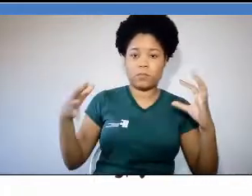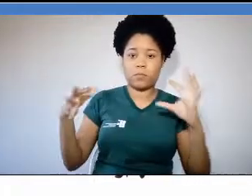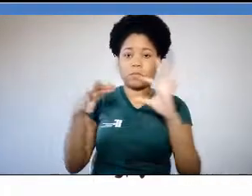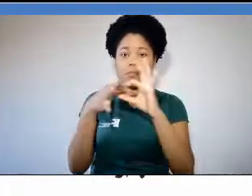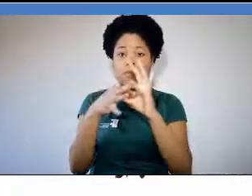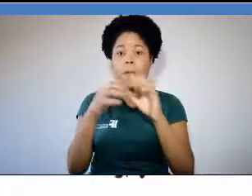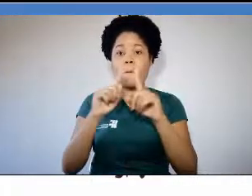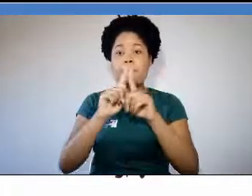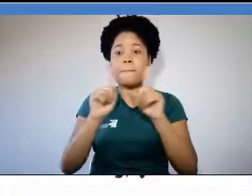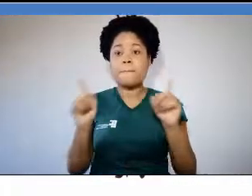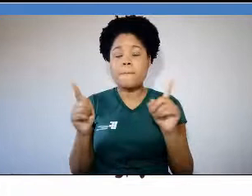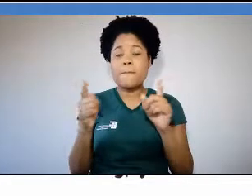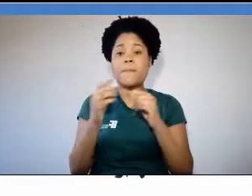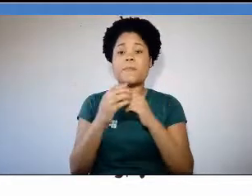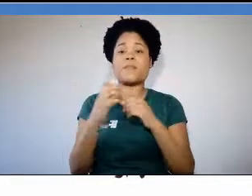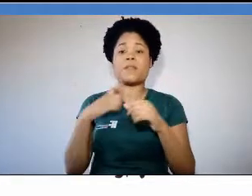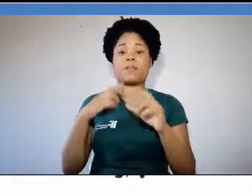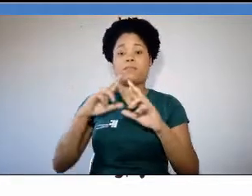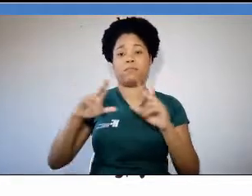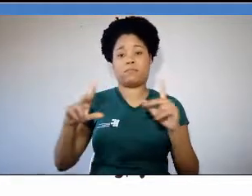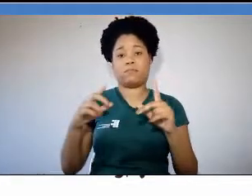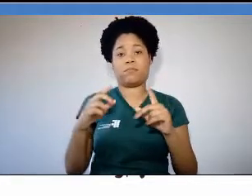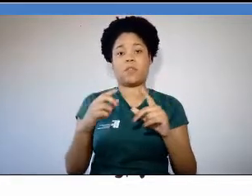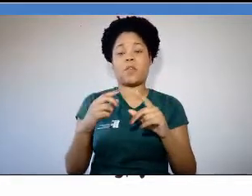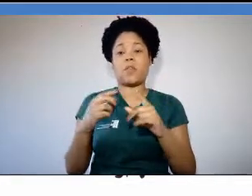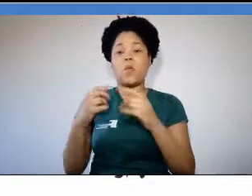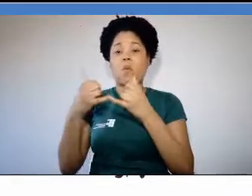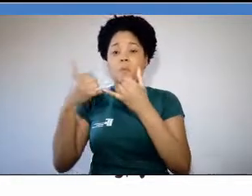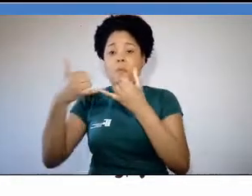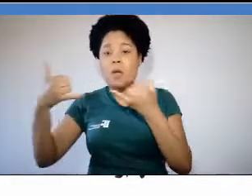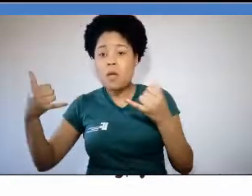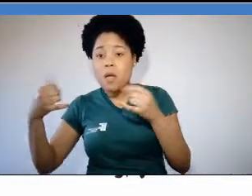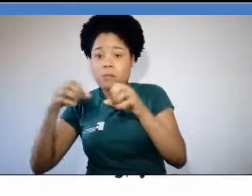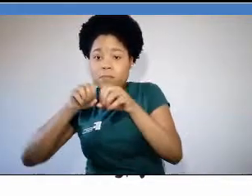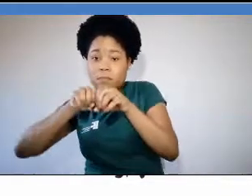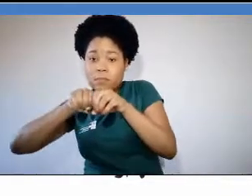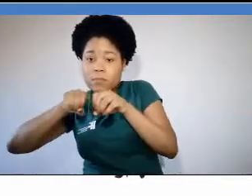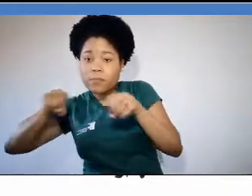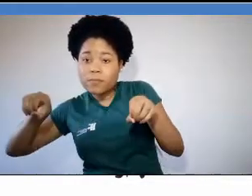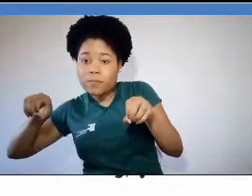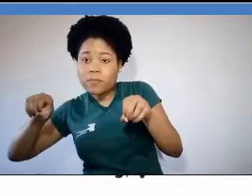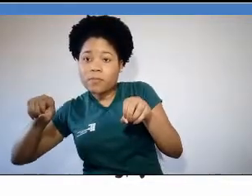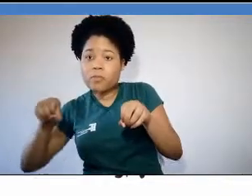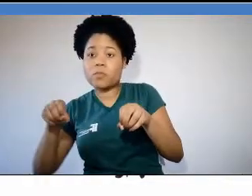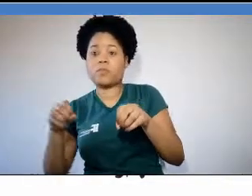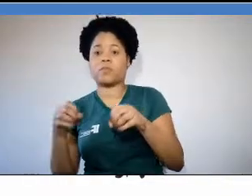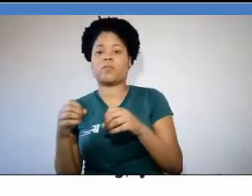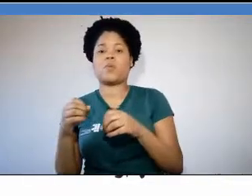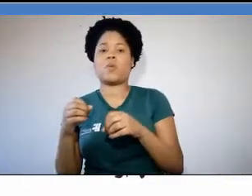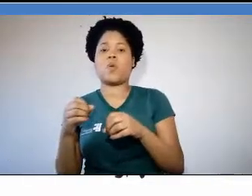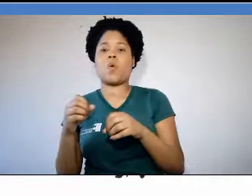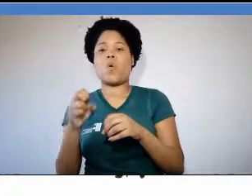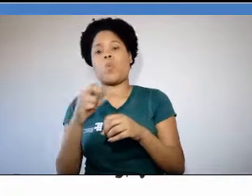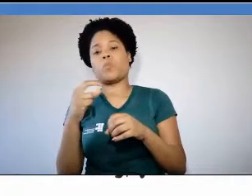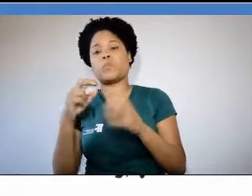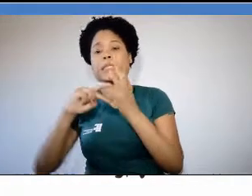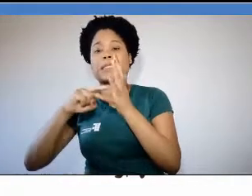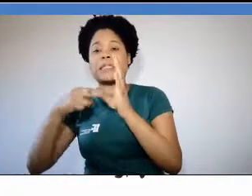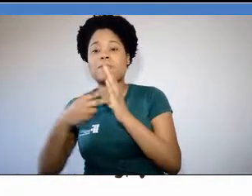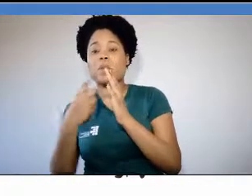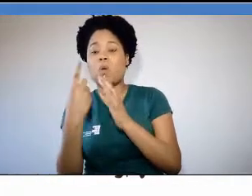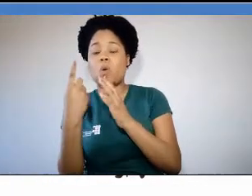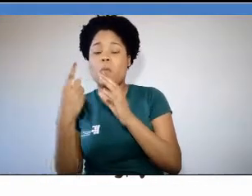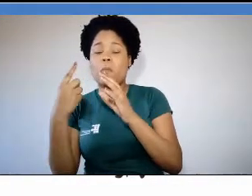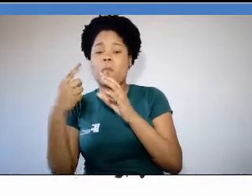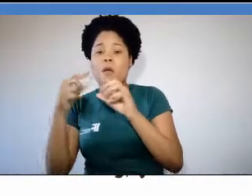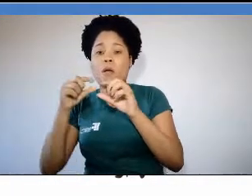duas redes. Só que aqui tem uma diferença. Uma rede é cabeada, ou seja, uma rede